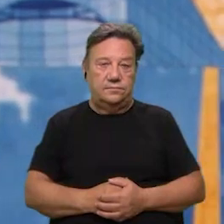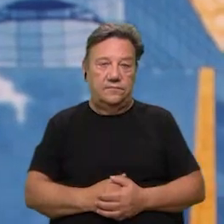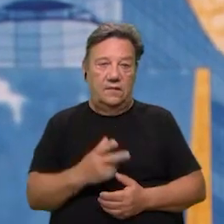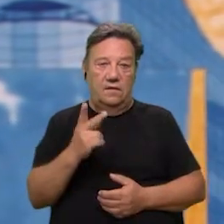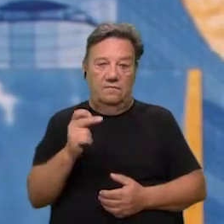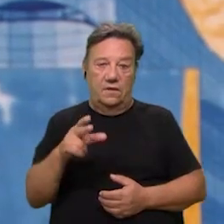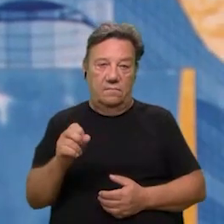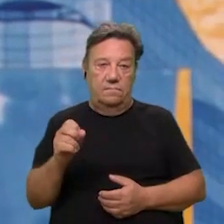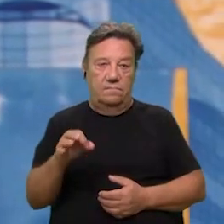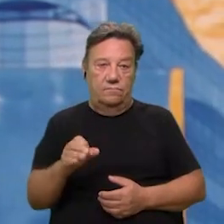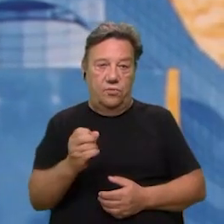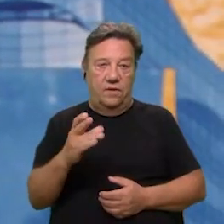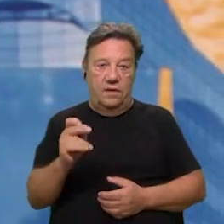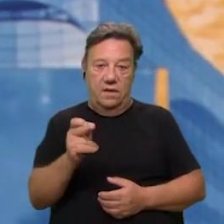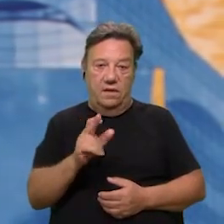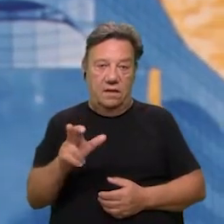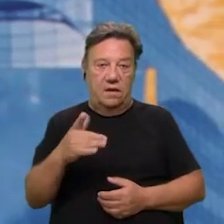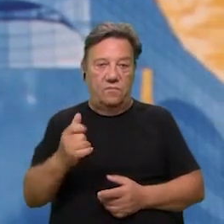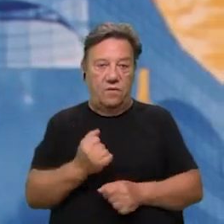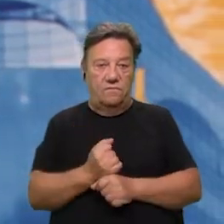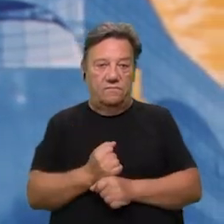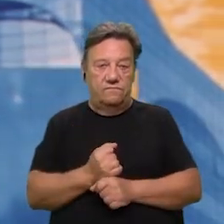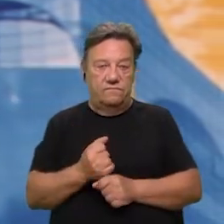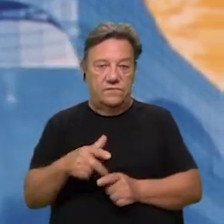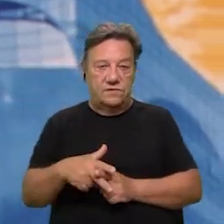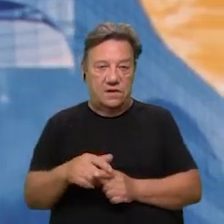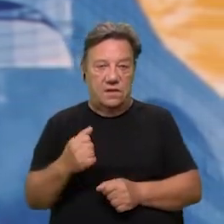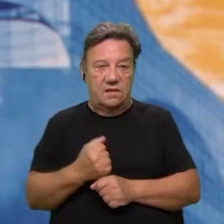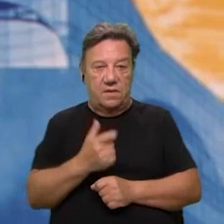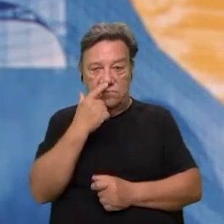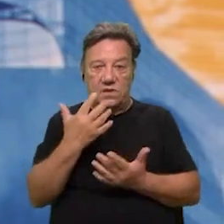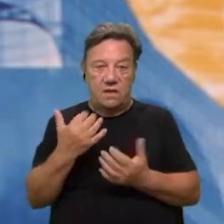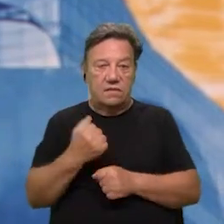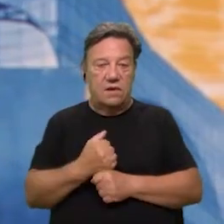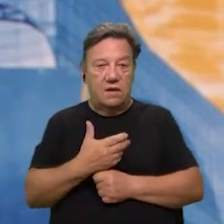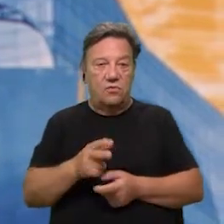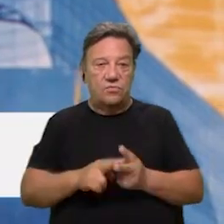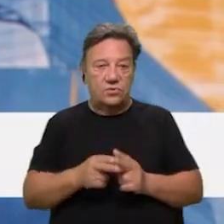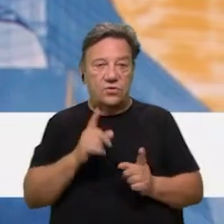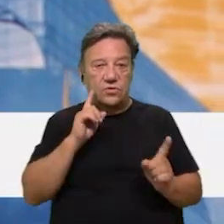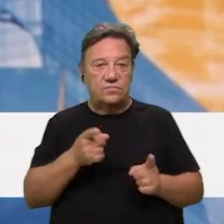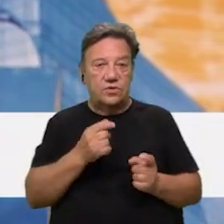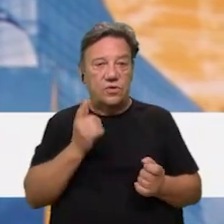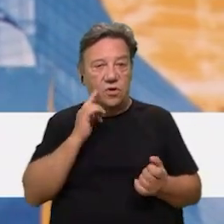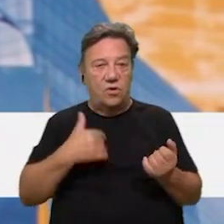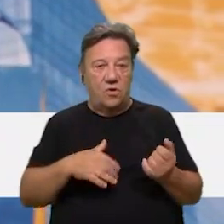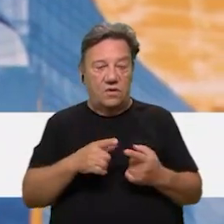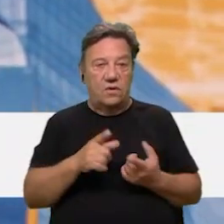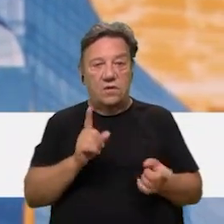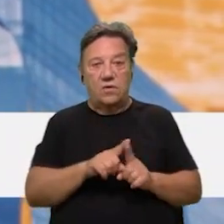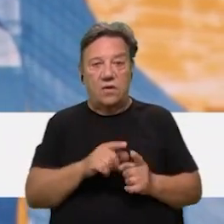Vila Pouca de Aguiar está a decorrer uma oficina de trabalho com artesãos que se dedicam à construção de instrumentos de cordas,